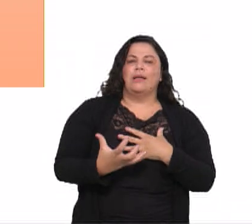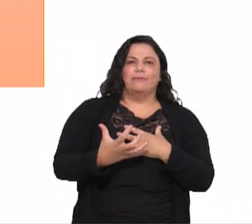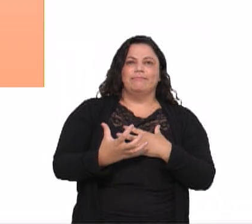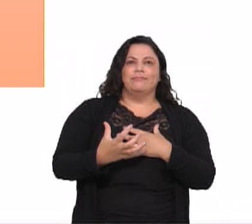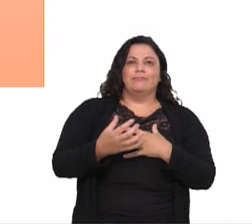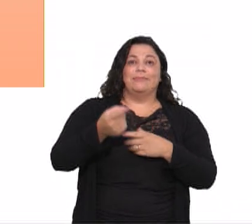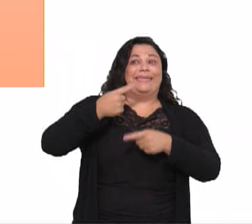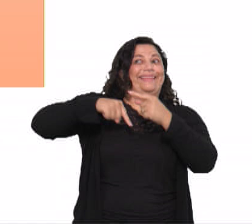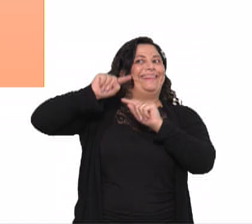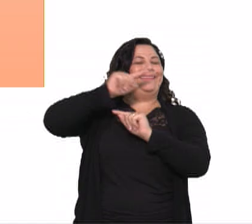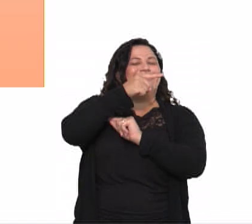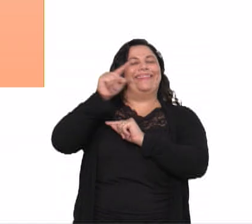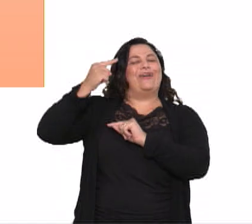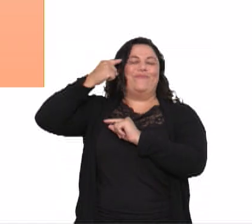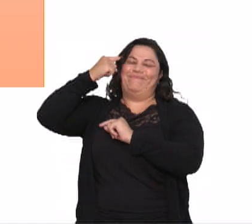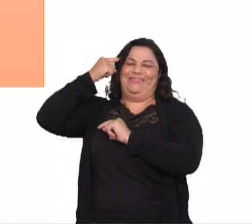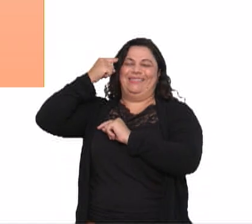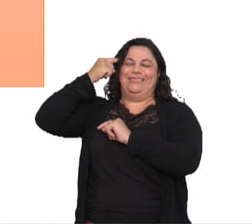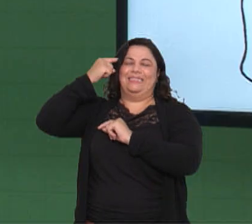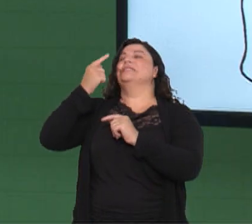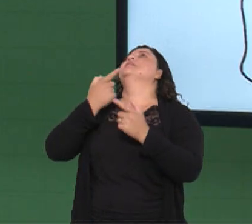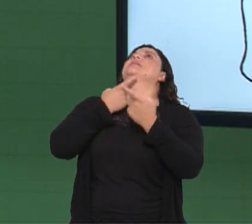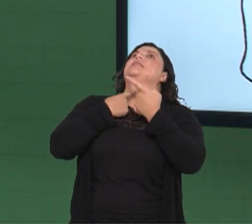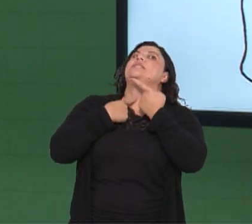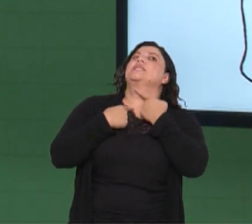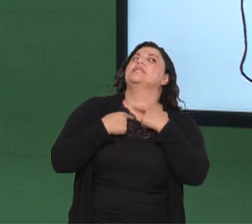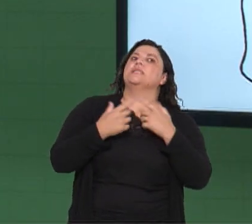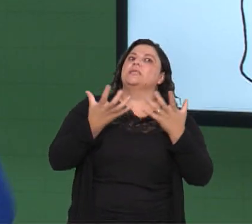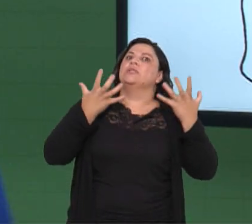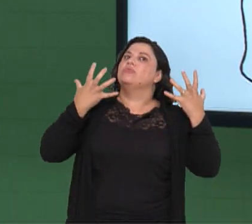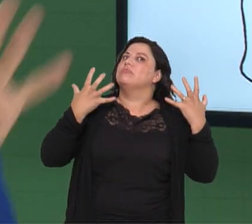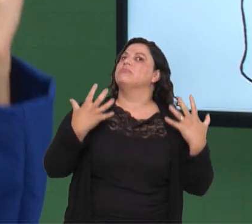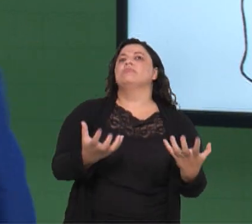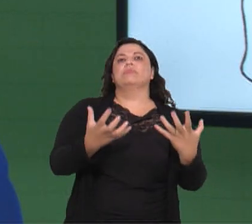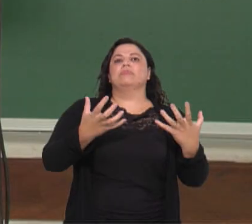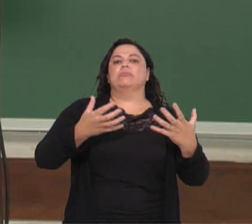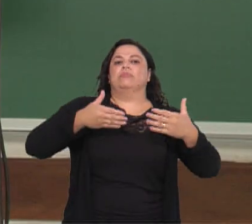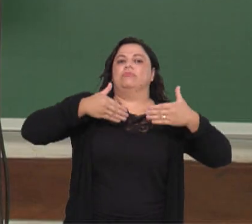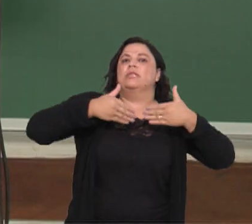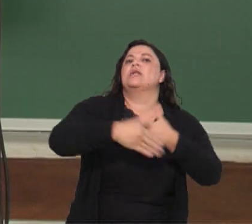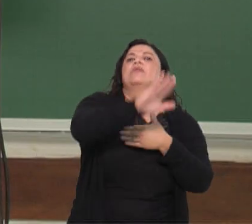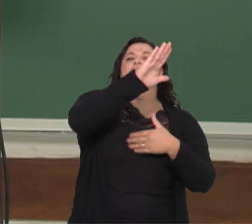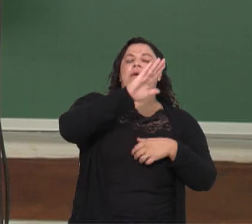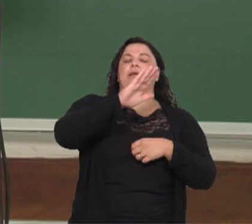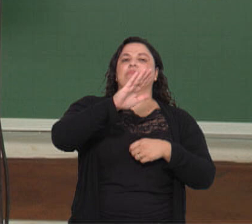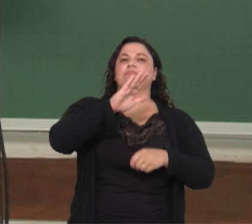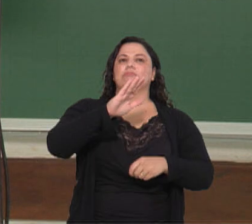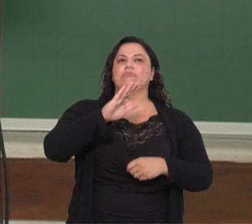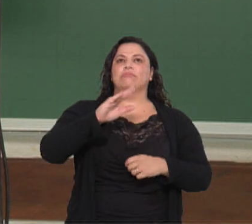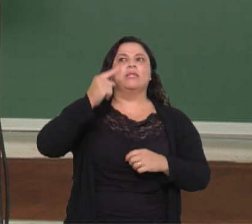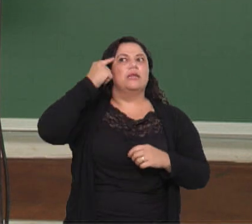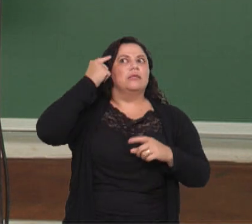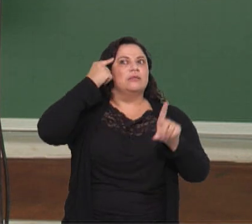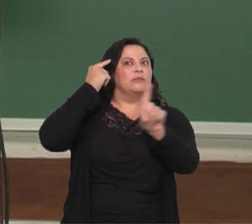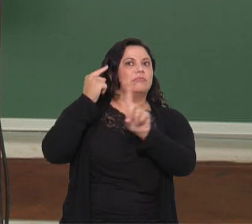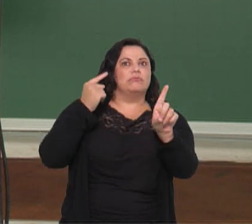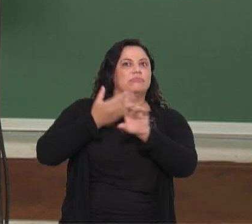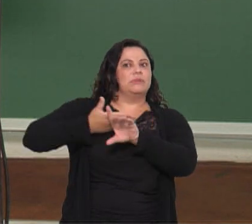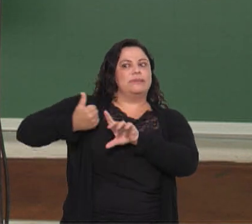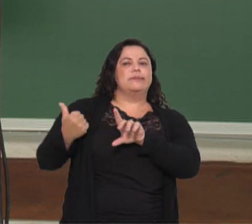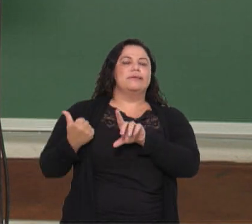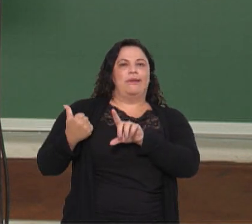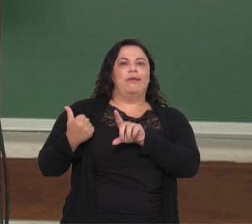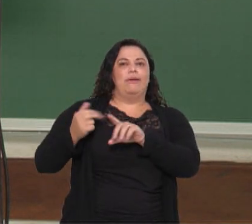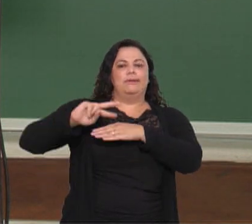age sem pensar. Ela deseja algo, cobiça, quer algo e já vai independente do que sejam as